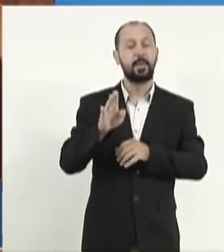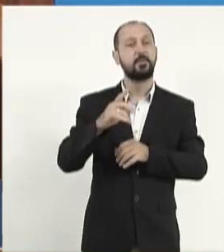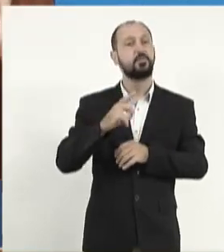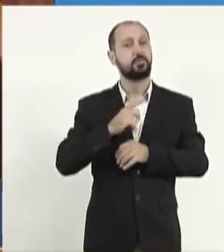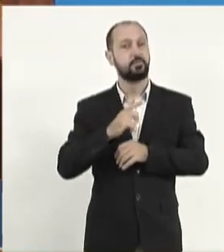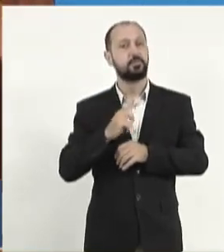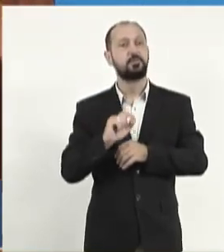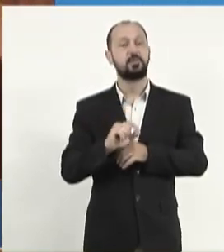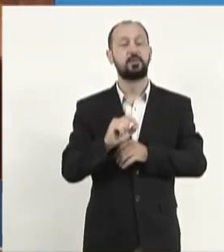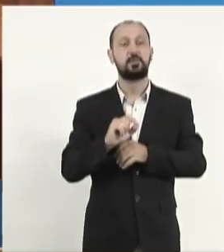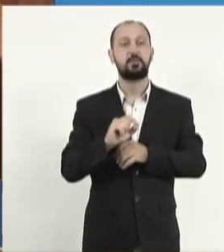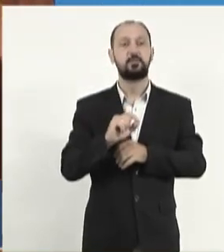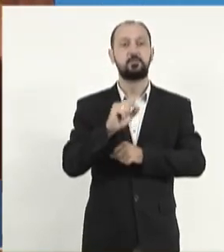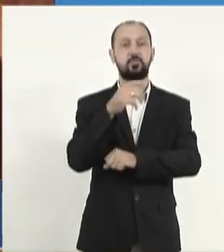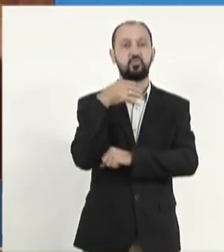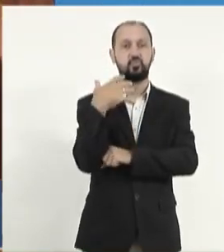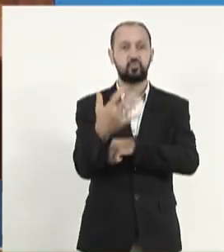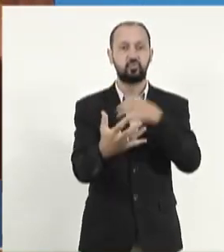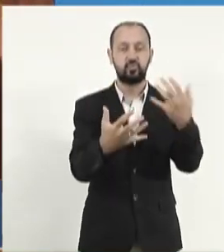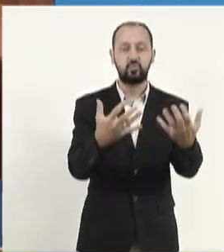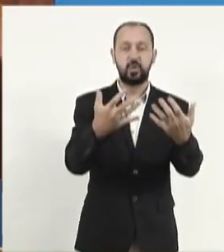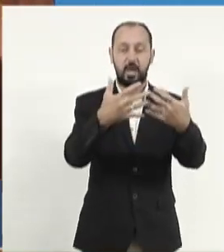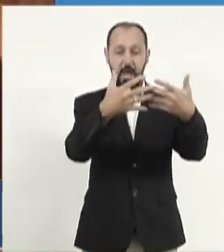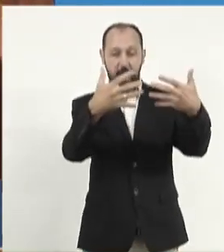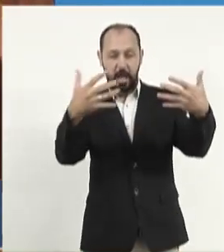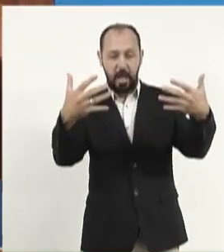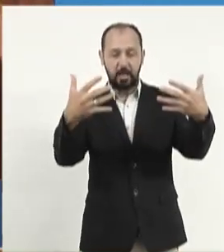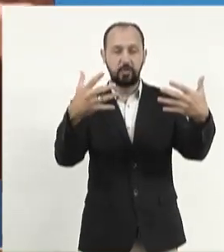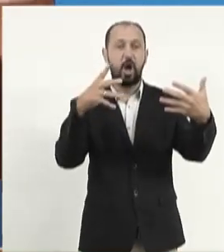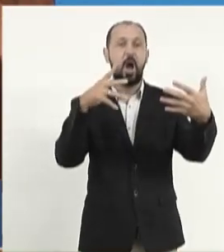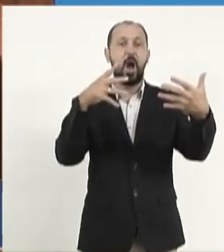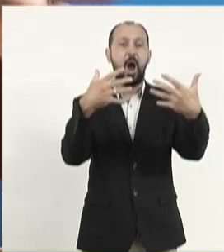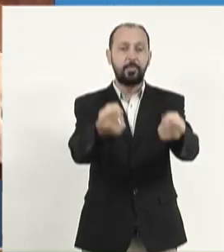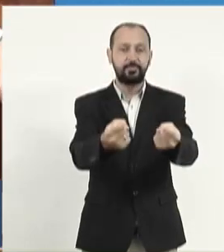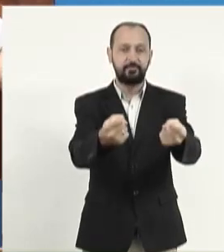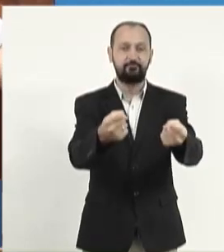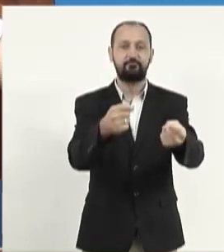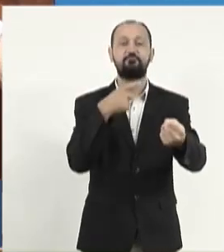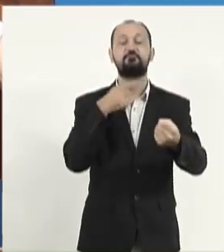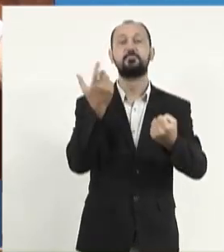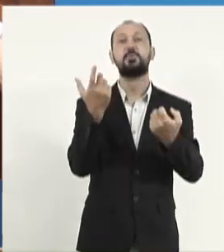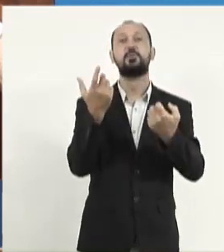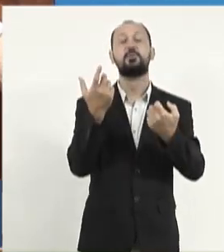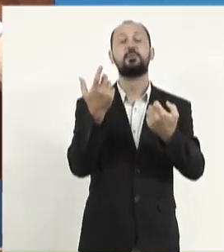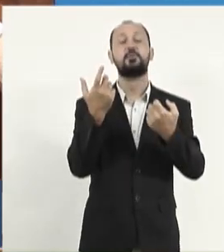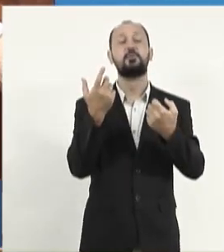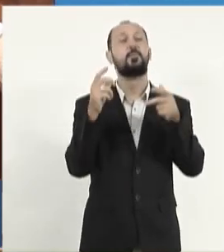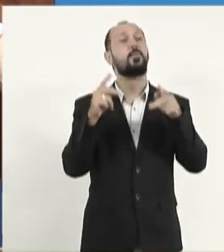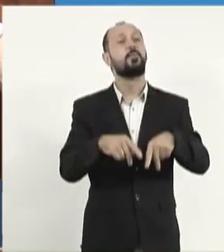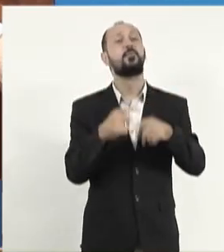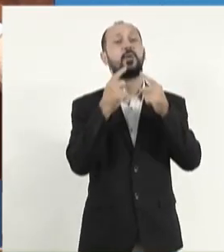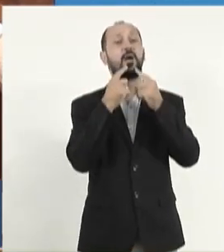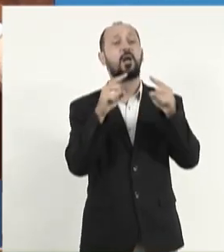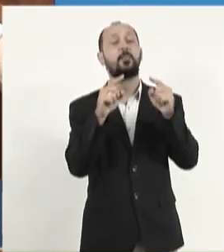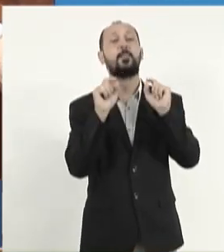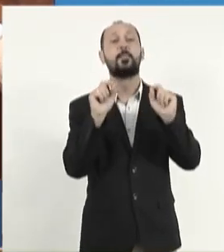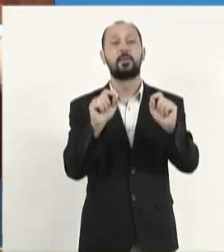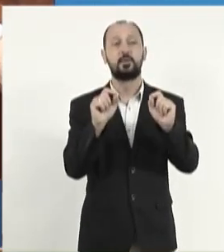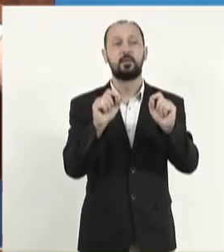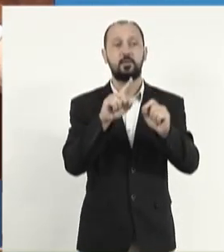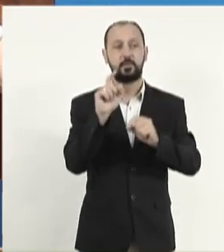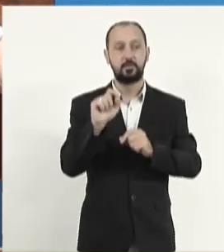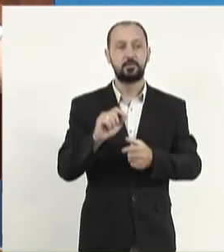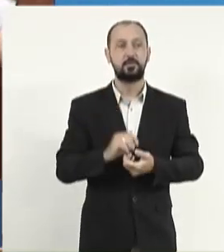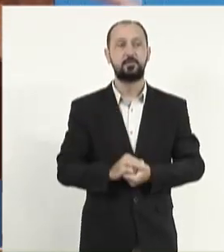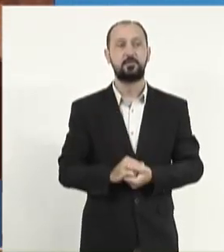têm queda no fornecimento de energia e a população fala: vão reclamar para quem? Essa é uma